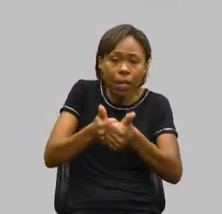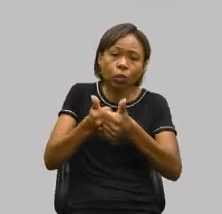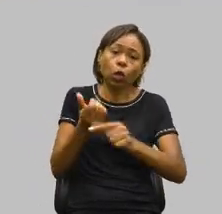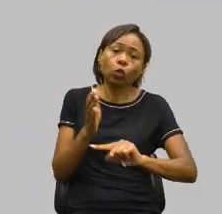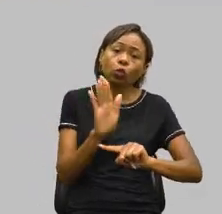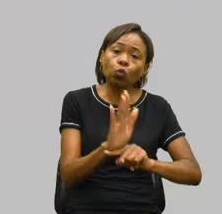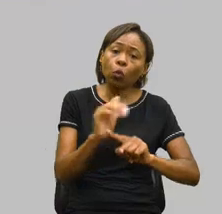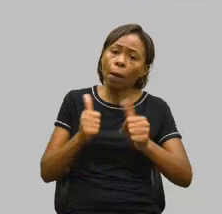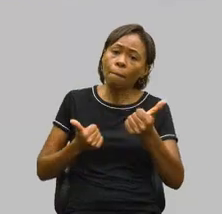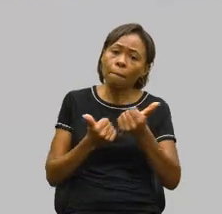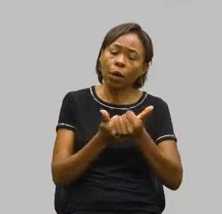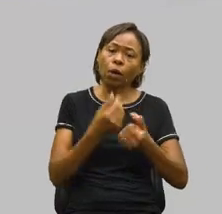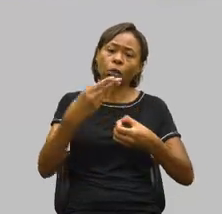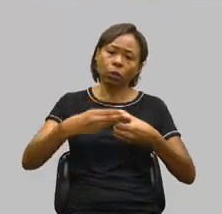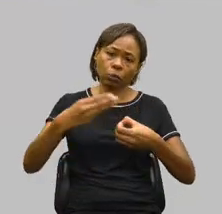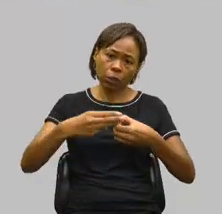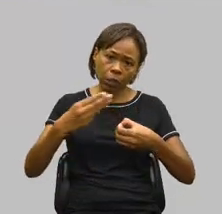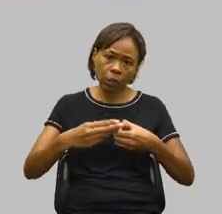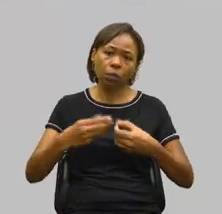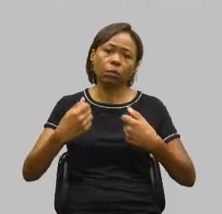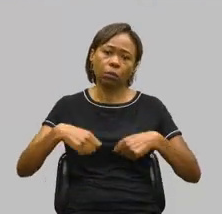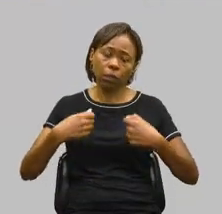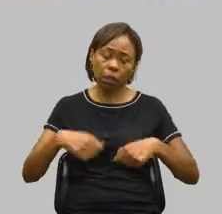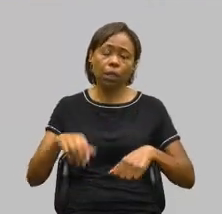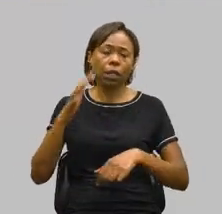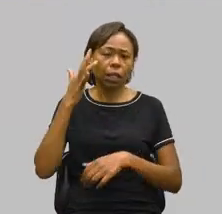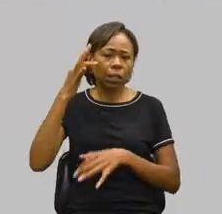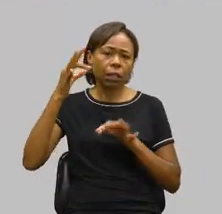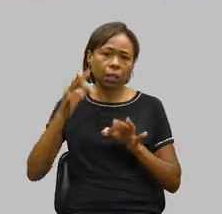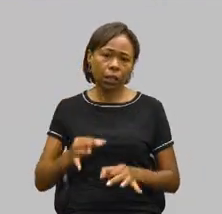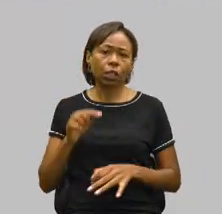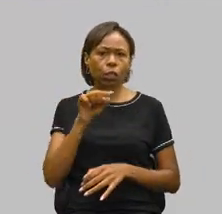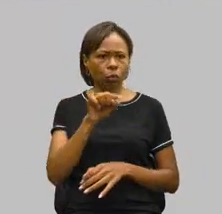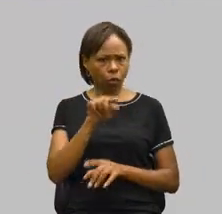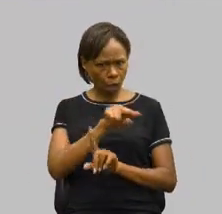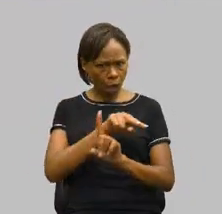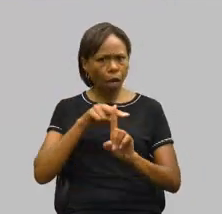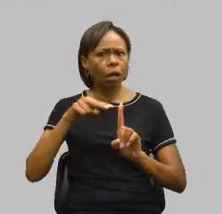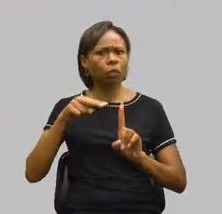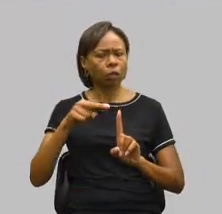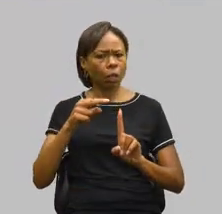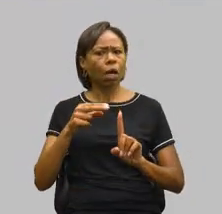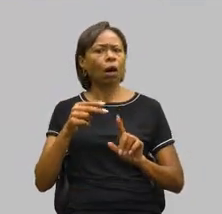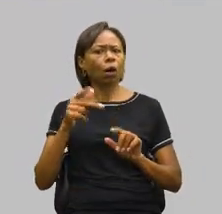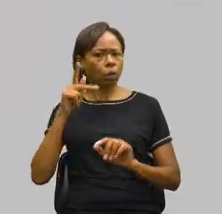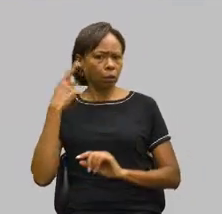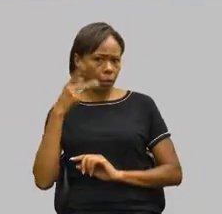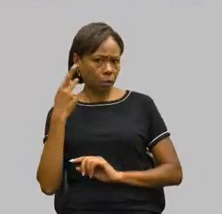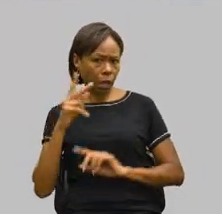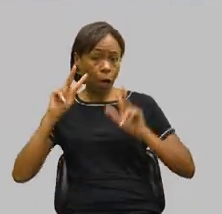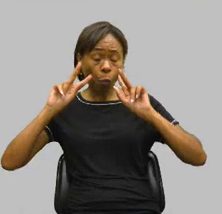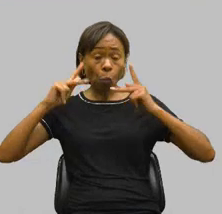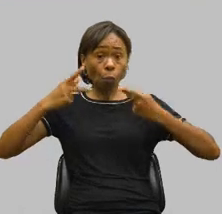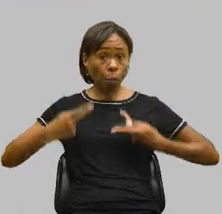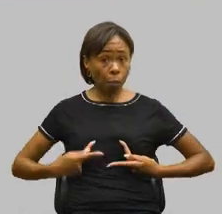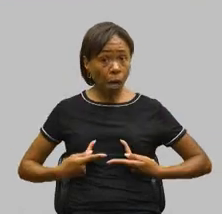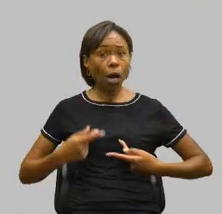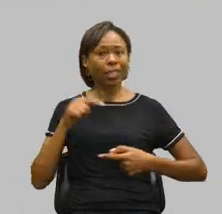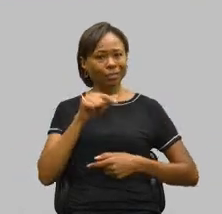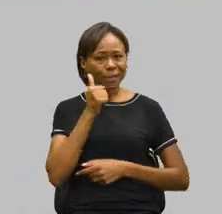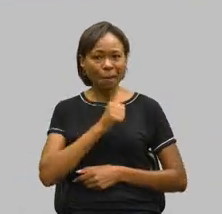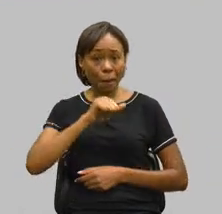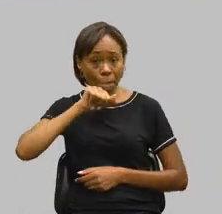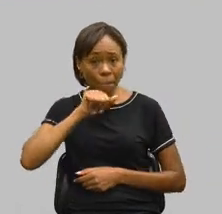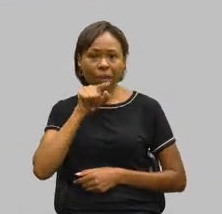esse apoio dando esse suporte eu tenho certe com a sua visão parlamentar e a sua visão humana e de Mãe você vai